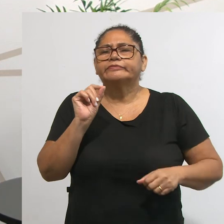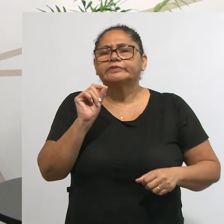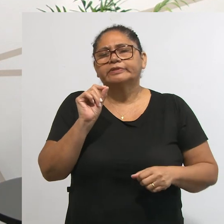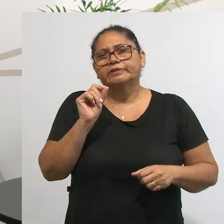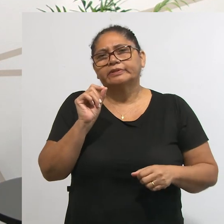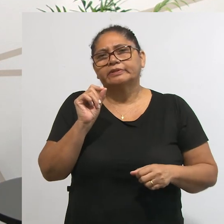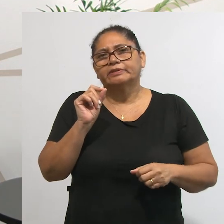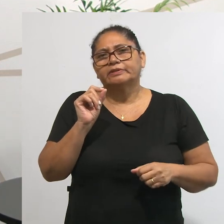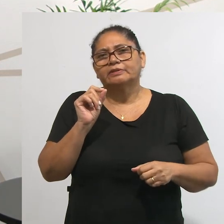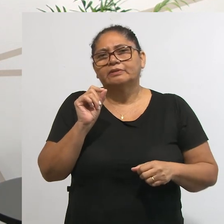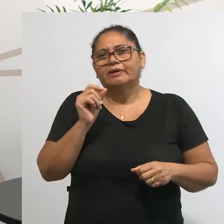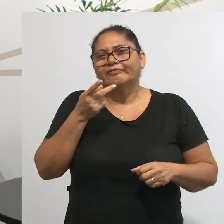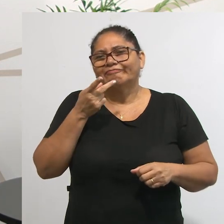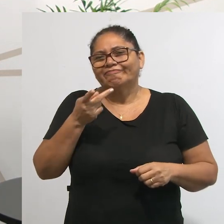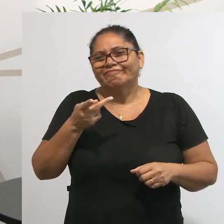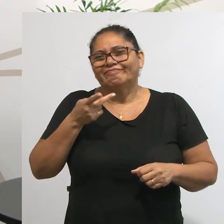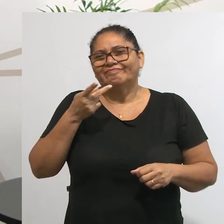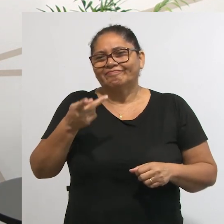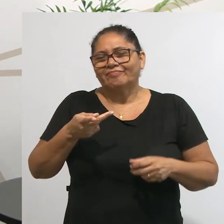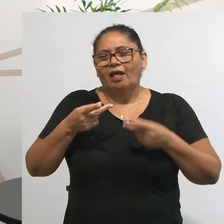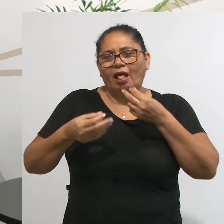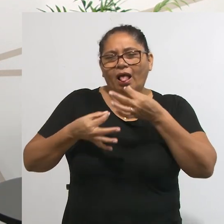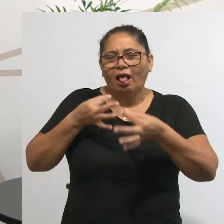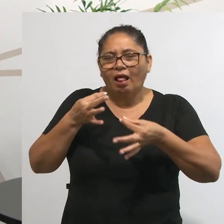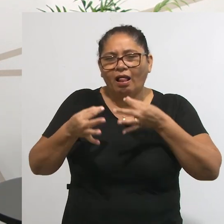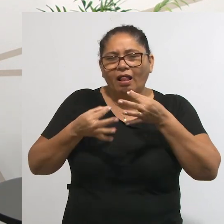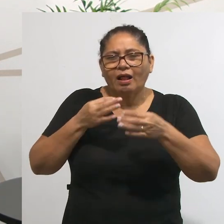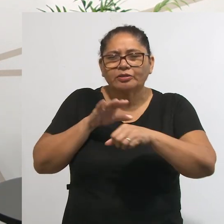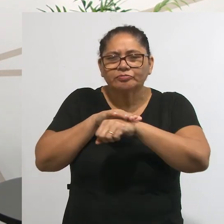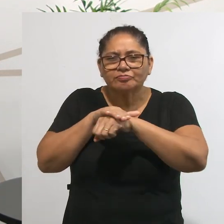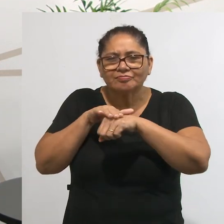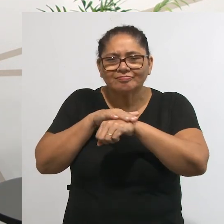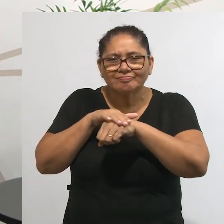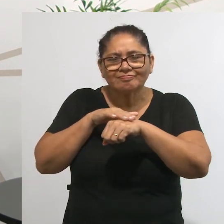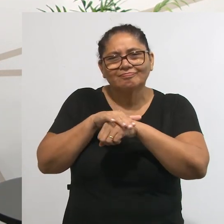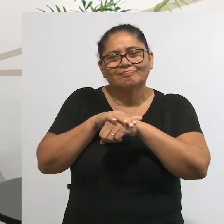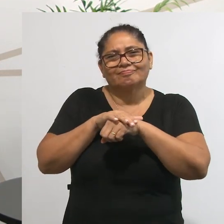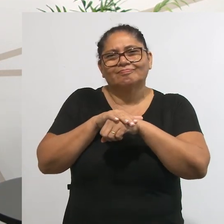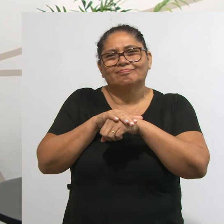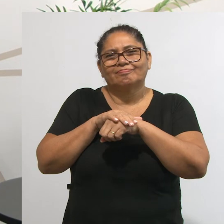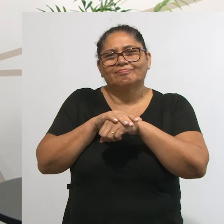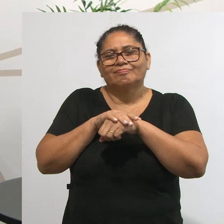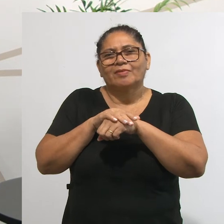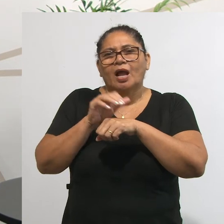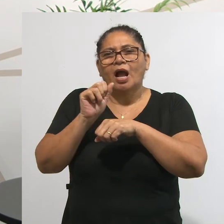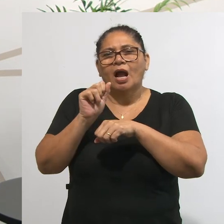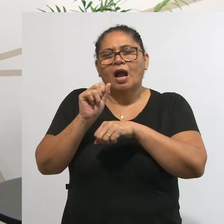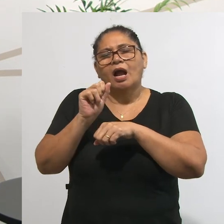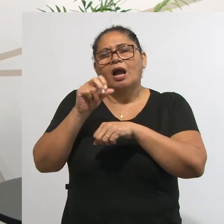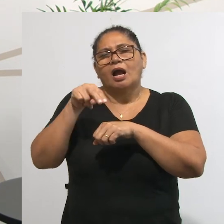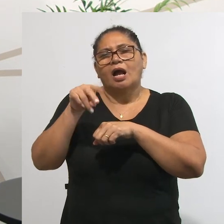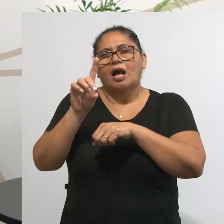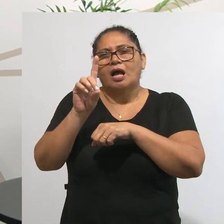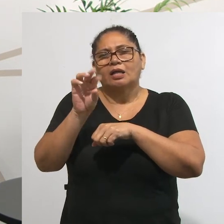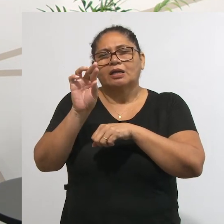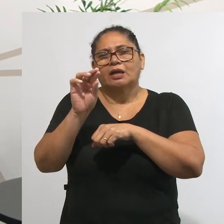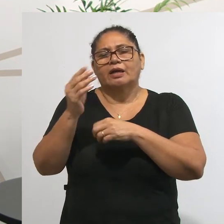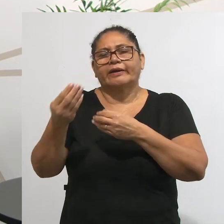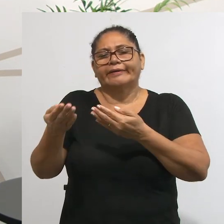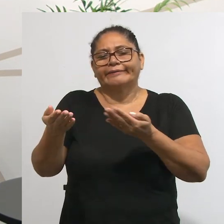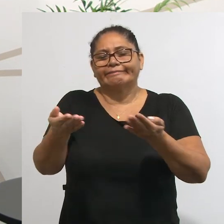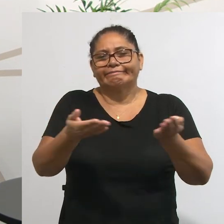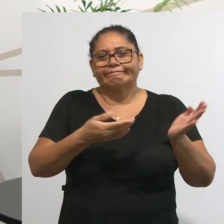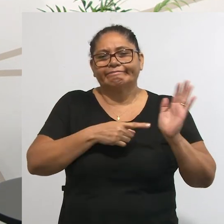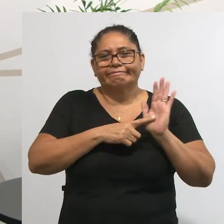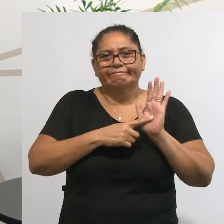gente está falando, mas a gente não está narrando, a gente está conversando. Essa é a proposta que a professora Andréa trouxe e eu quero agradecer,